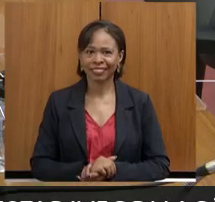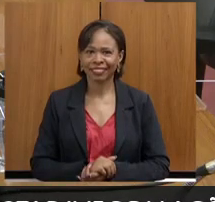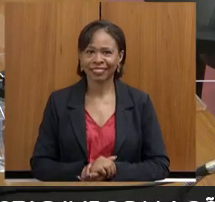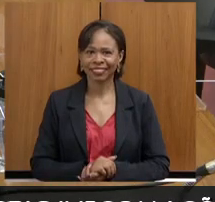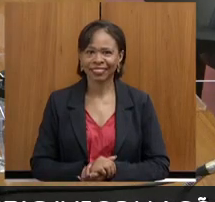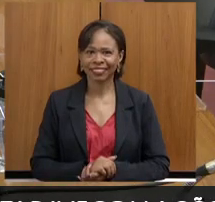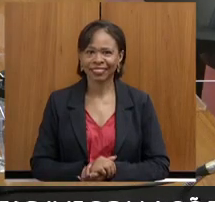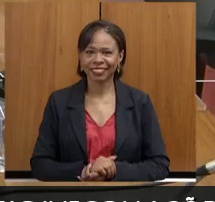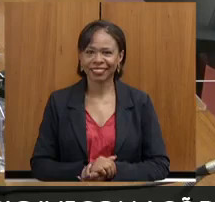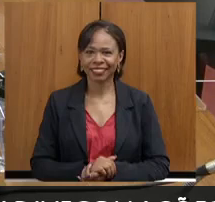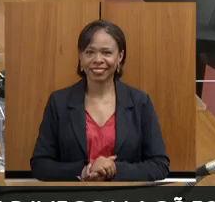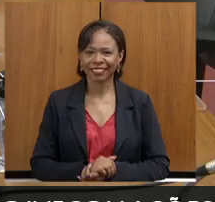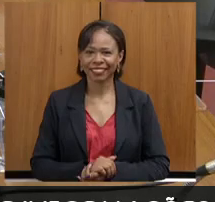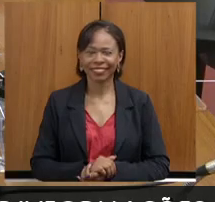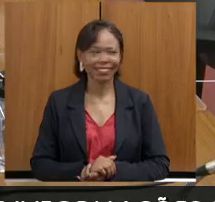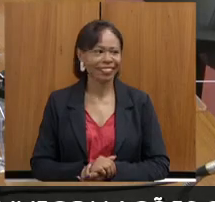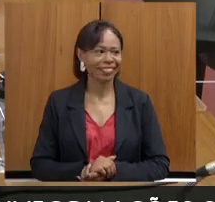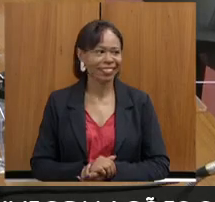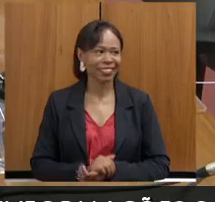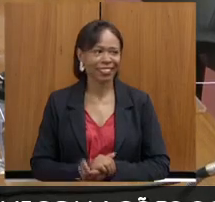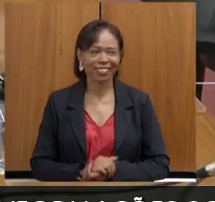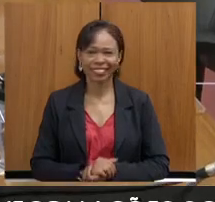E aí